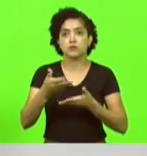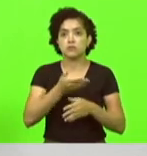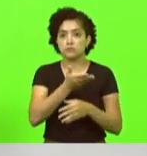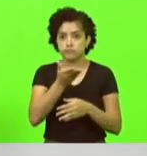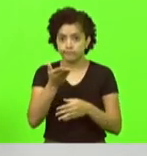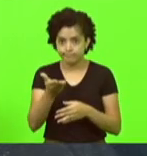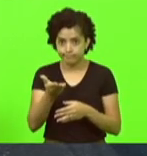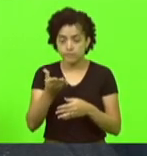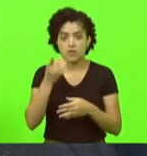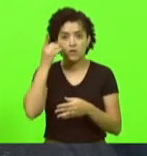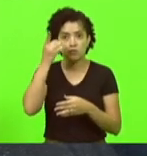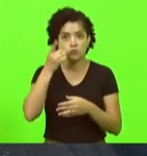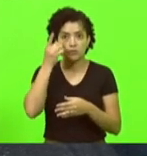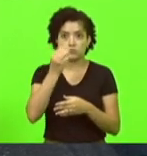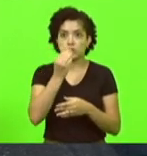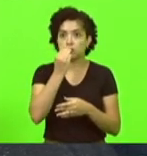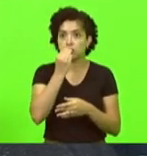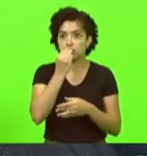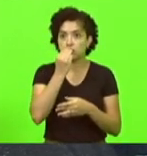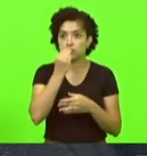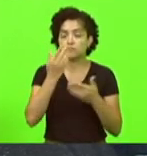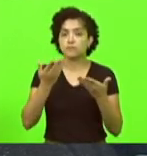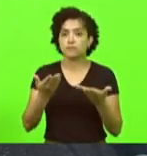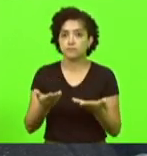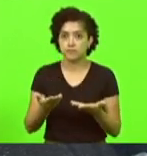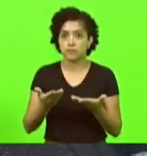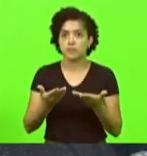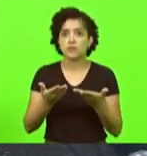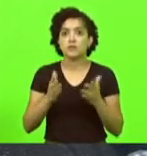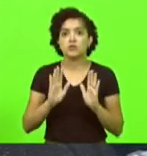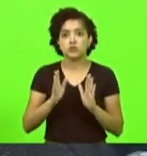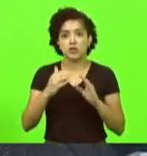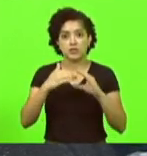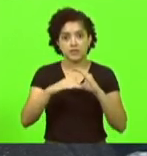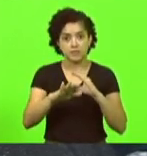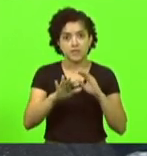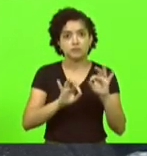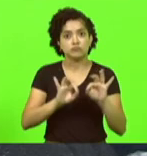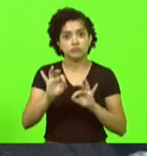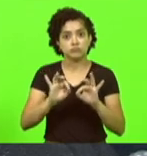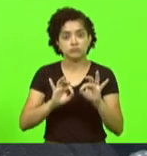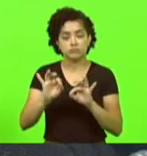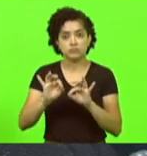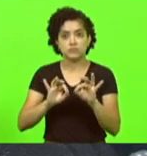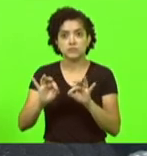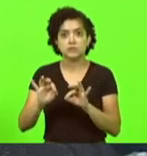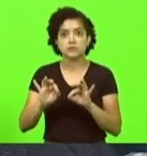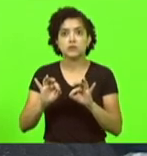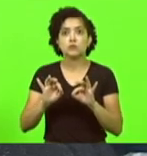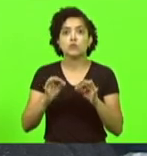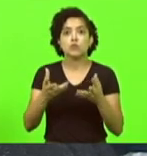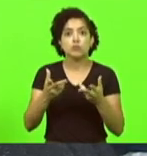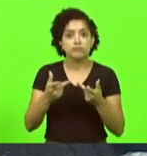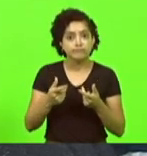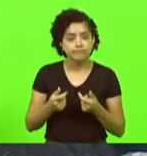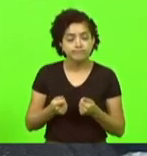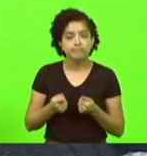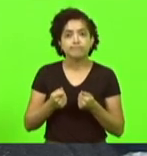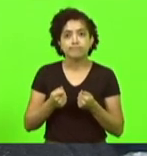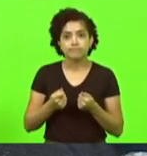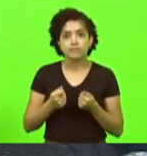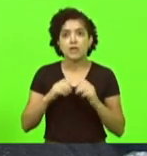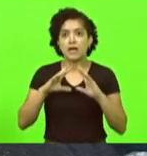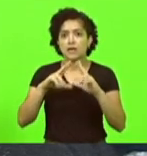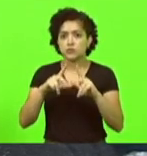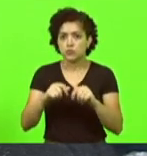colega Moacir sopelsa assim feito encaminhado é com muito zelo com muita presteza e aliás com muita simpatia por todos